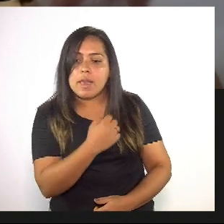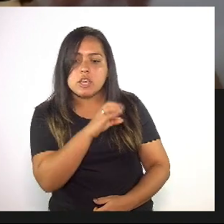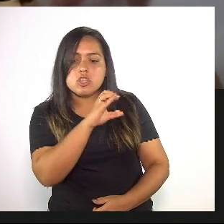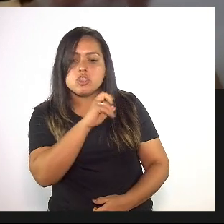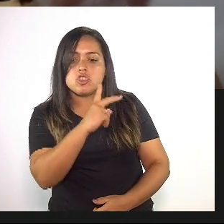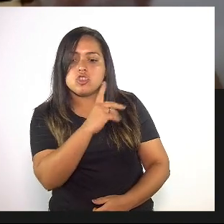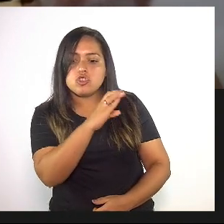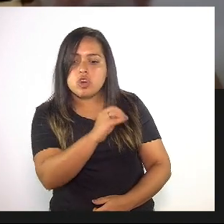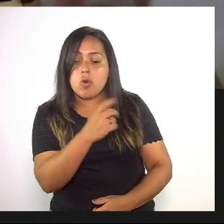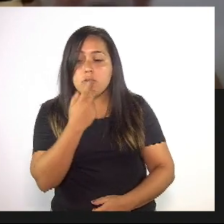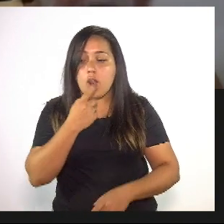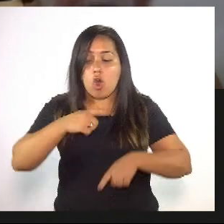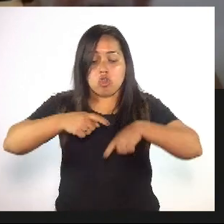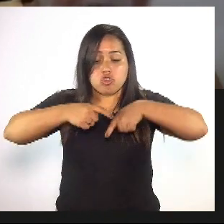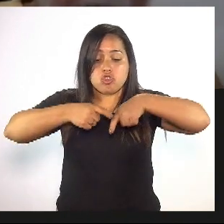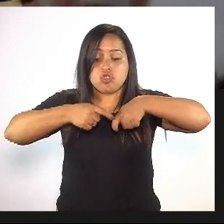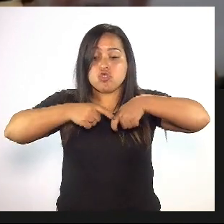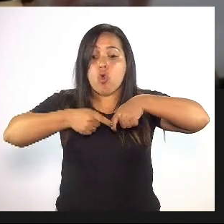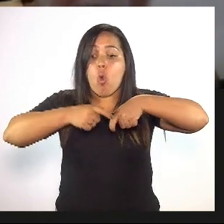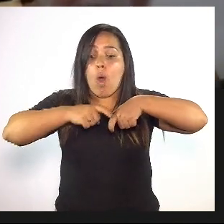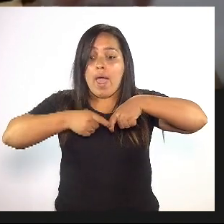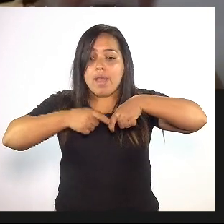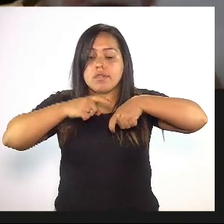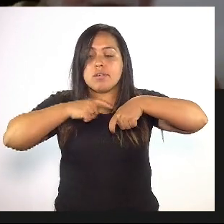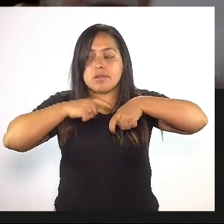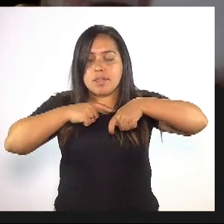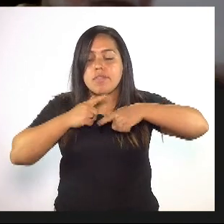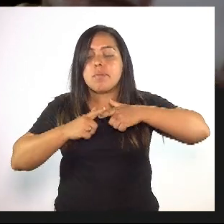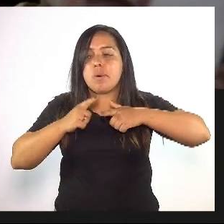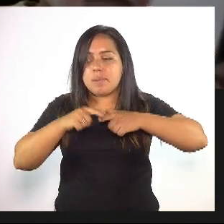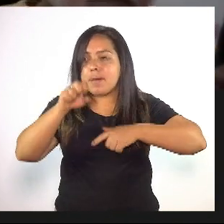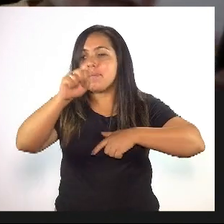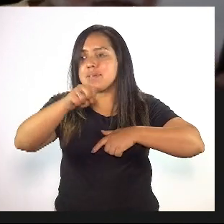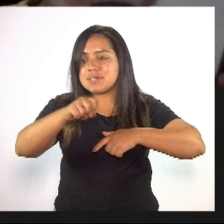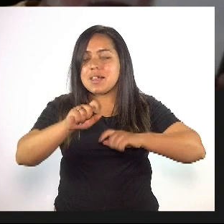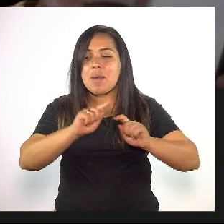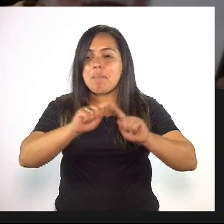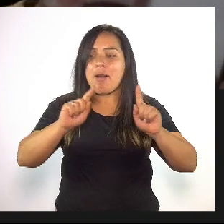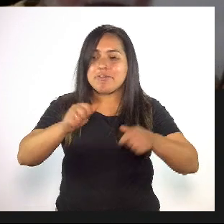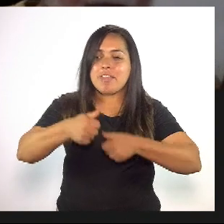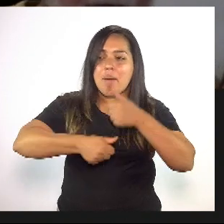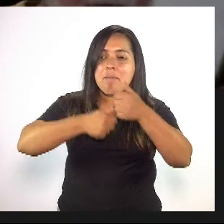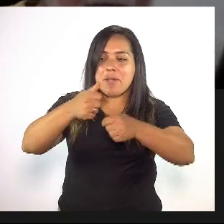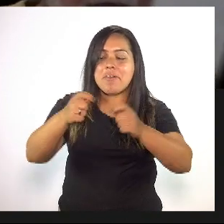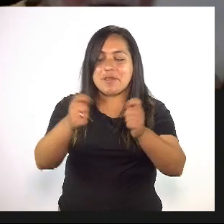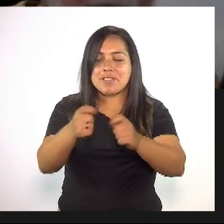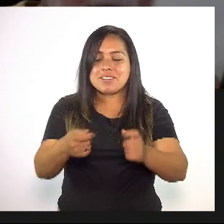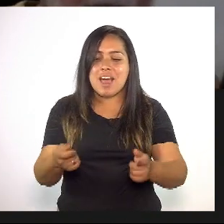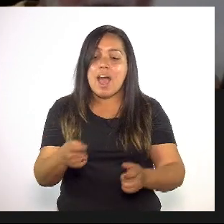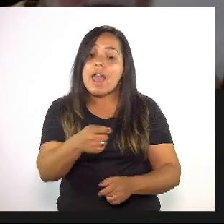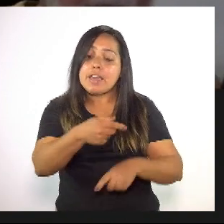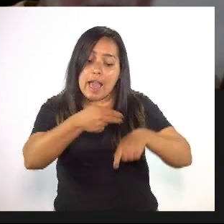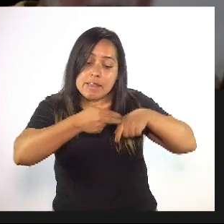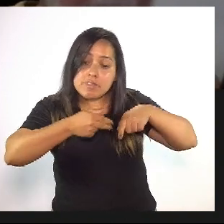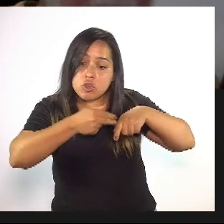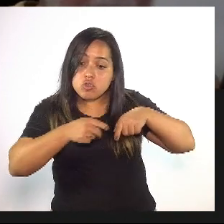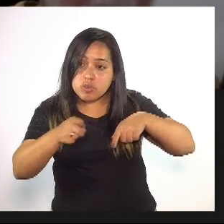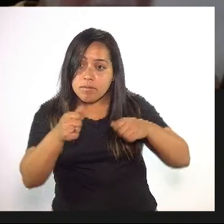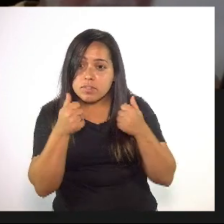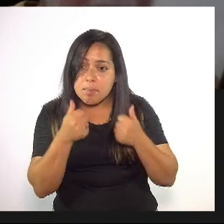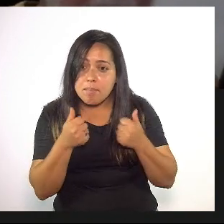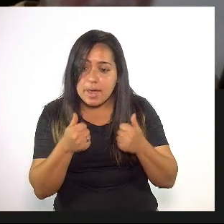Foi o joelho, está melhorando. Acho que é o ligamento, mas está melhorando. Já me tiraram a muletinha. E a cirurgia já se